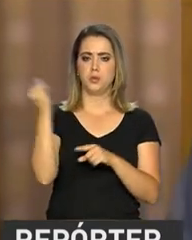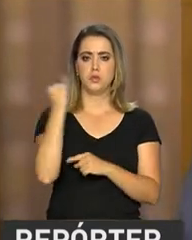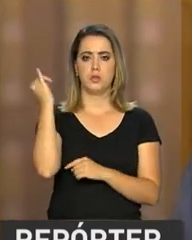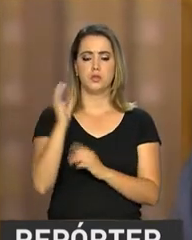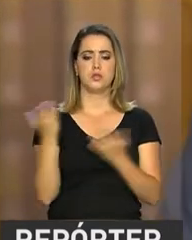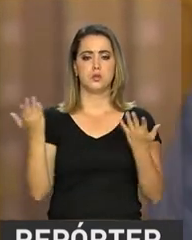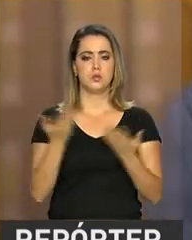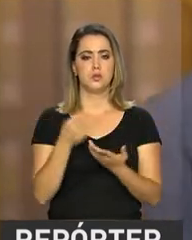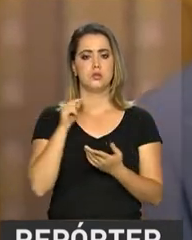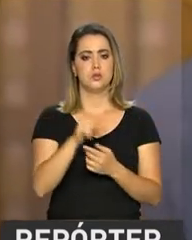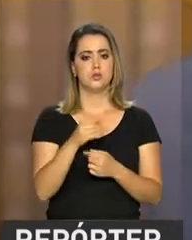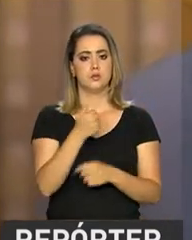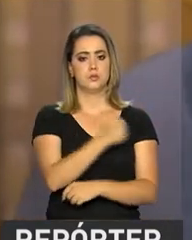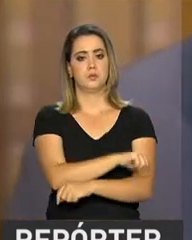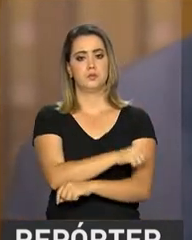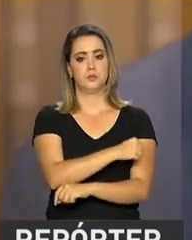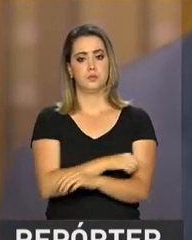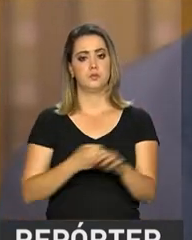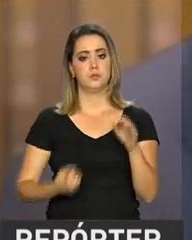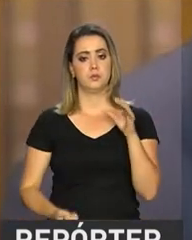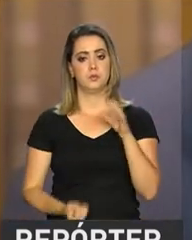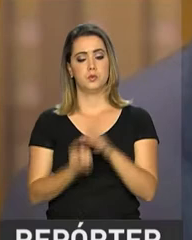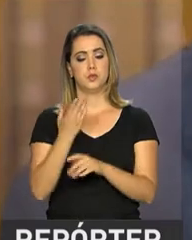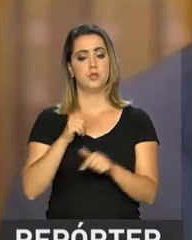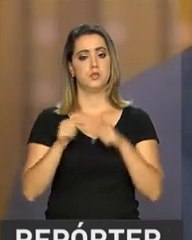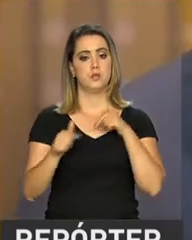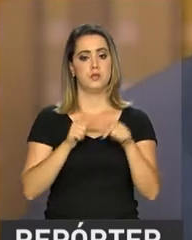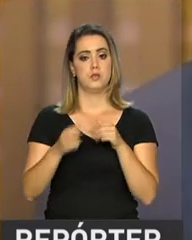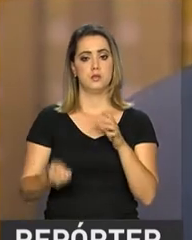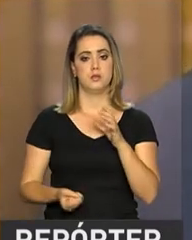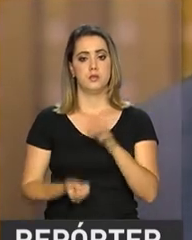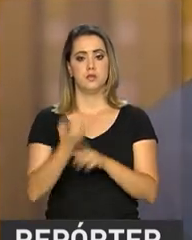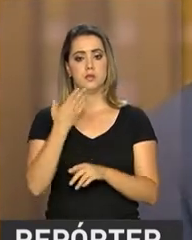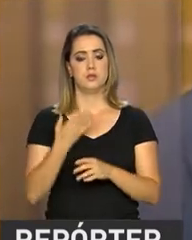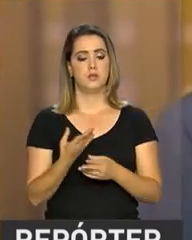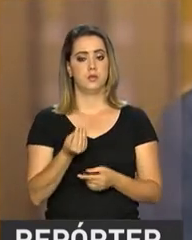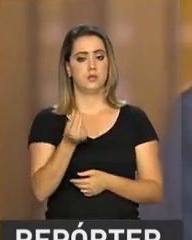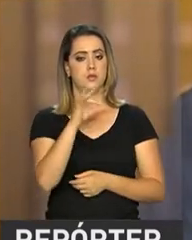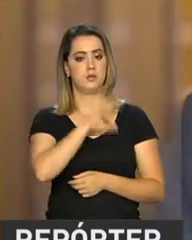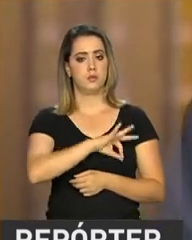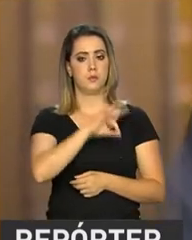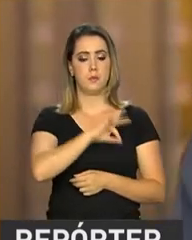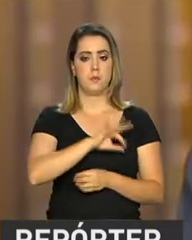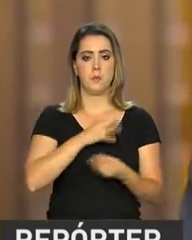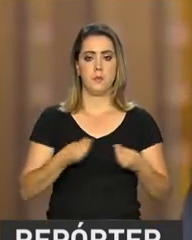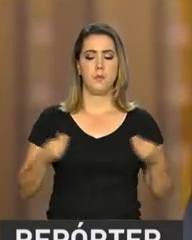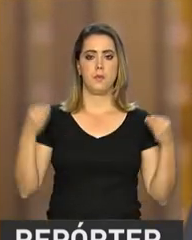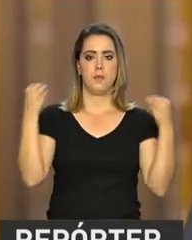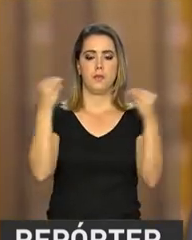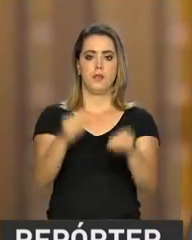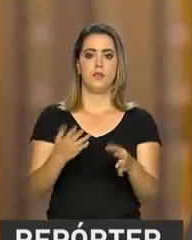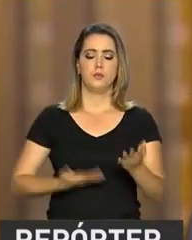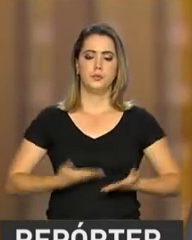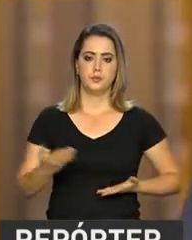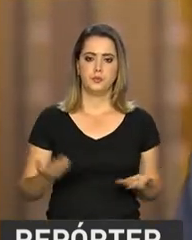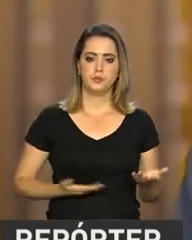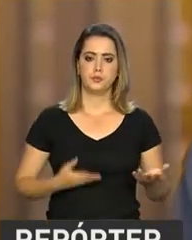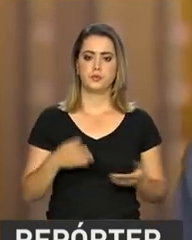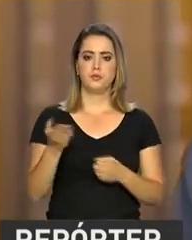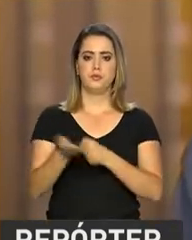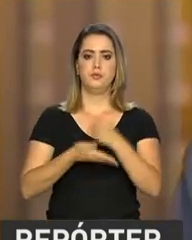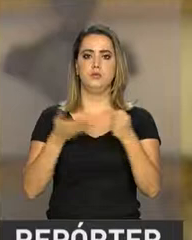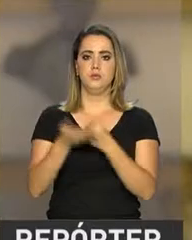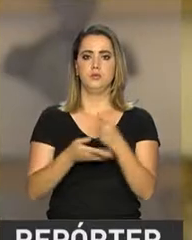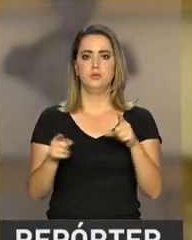com esse momento do Rio na geração de emprego, na geração de renda, entregando os serviços essenciais como o